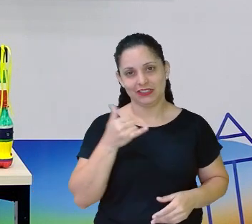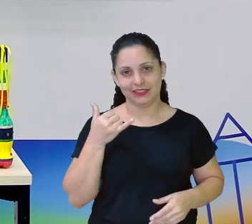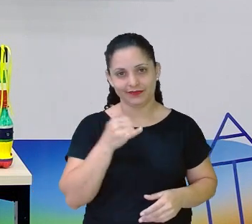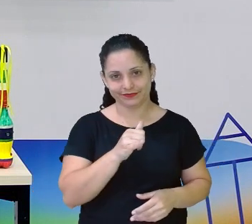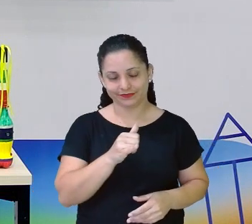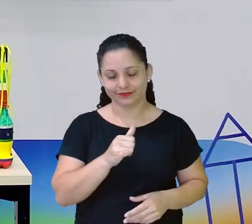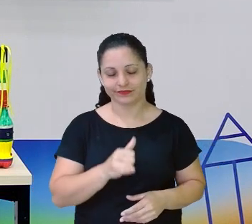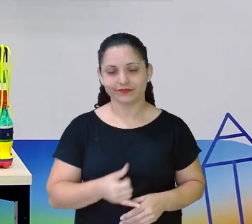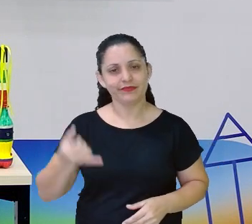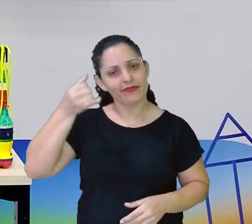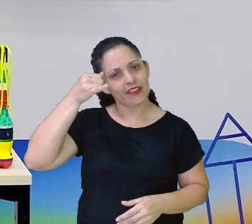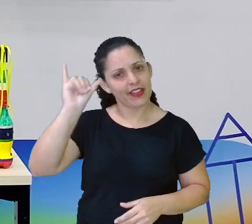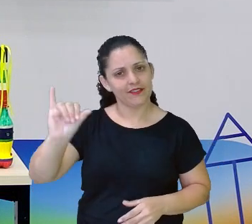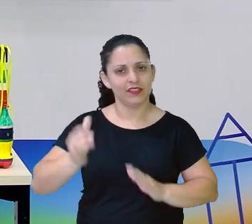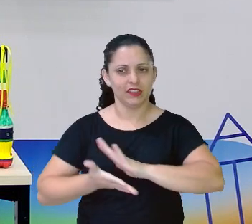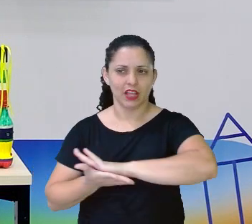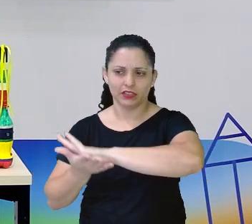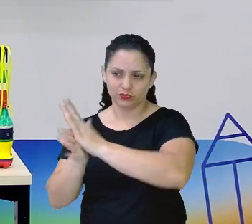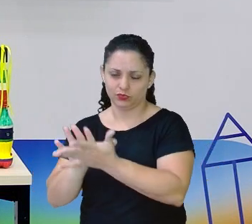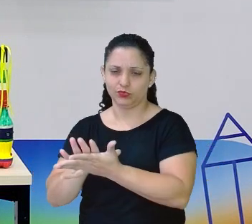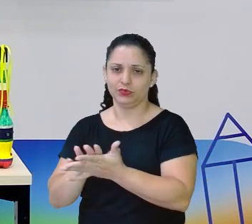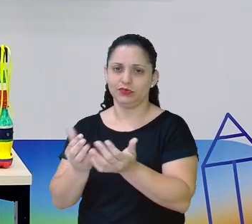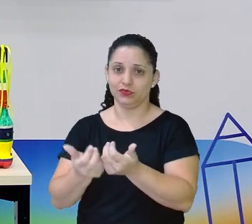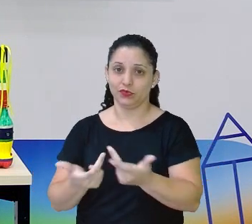tanto aí o nosso meio ambiente.